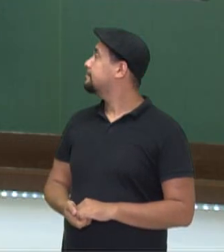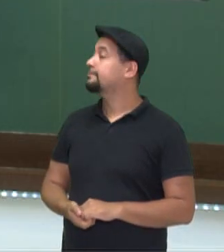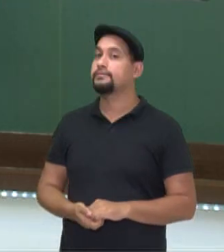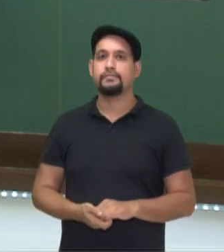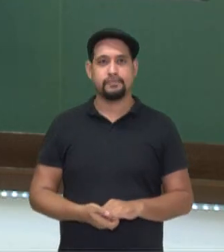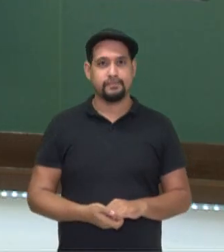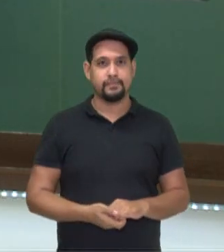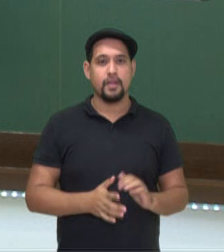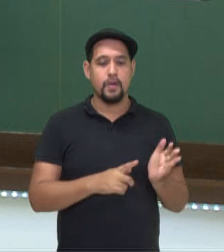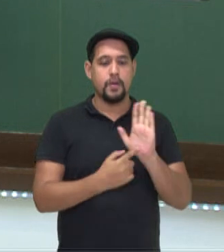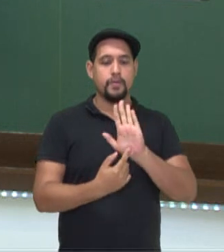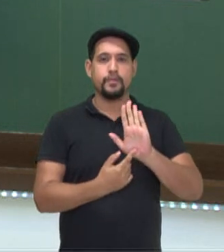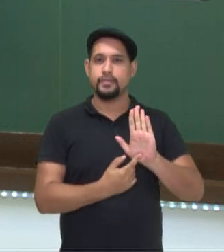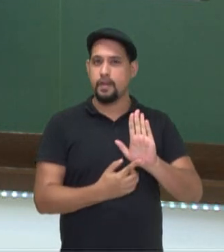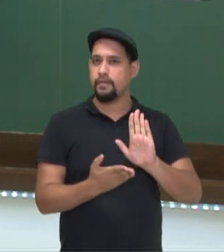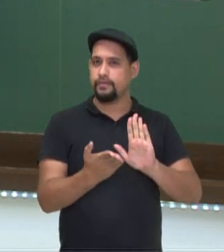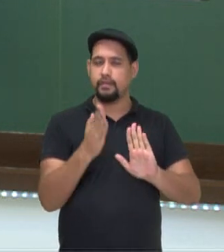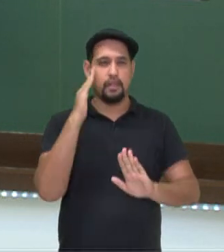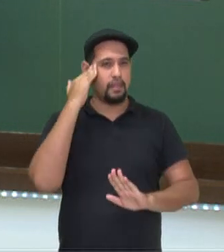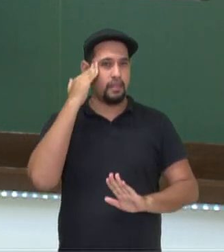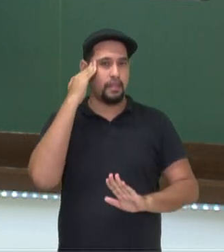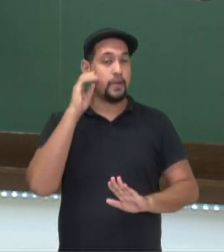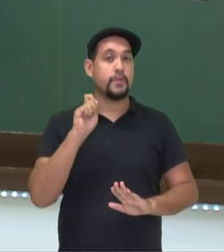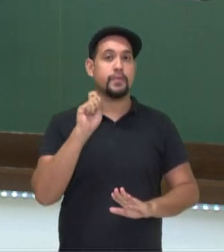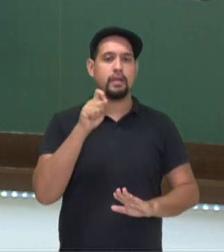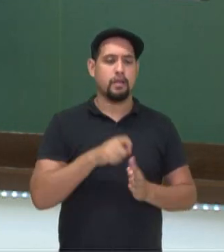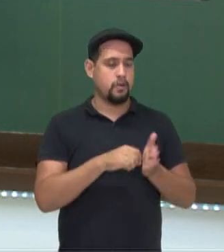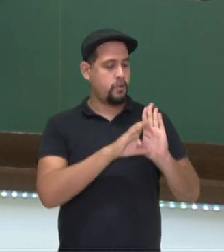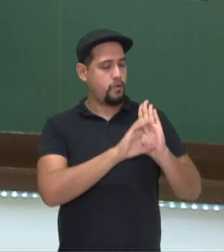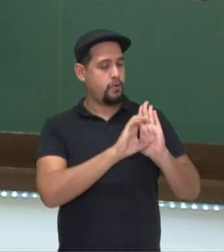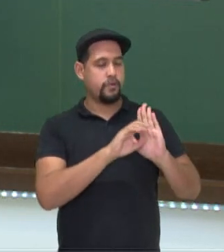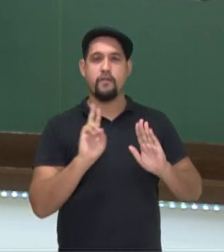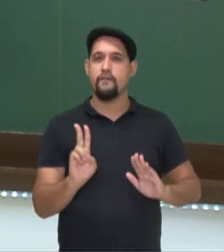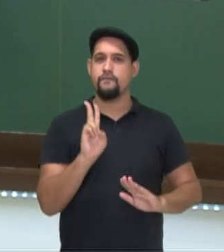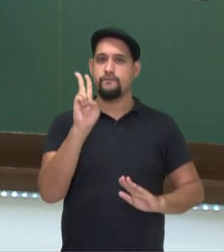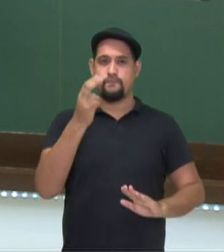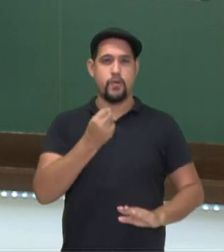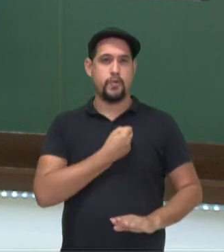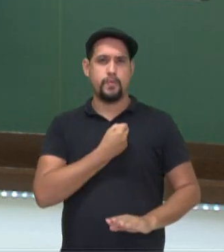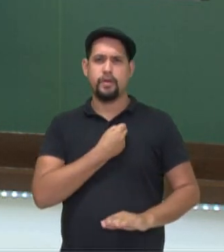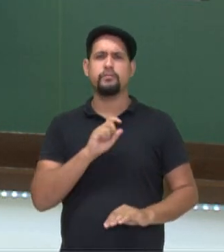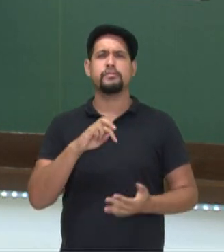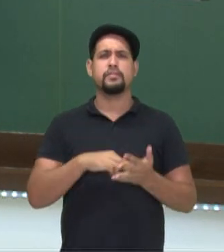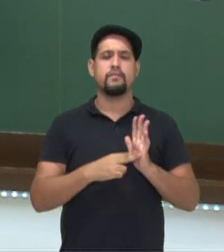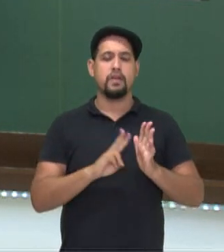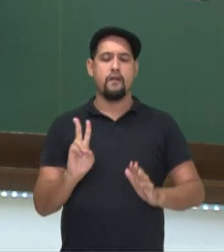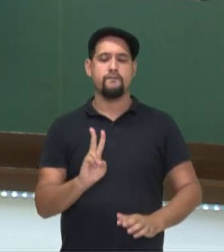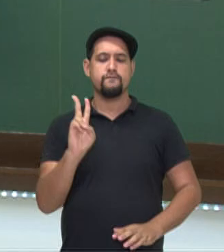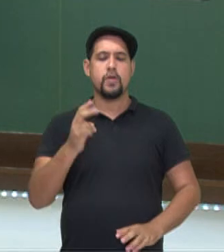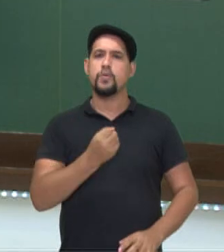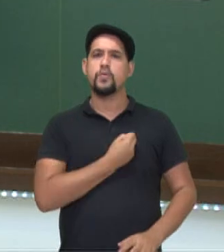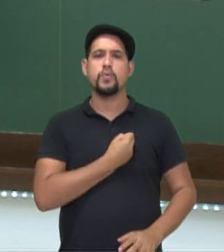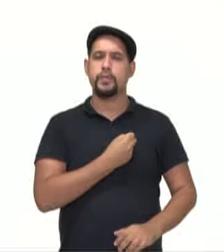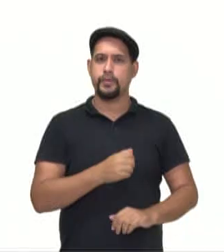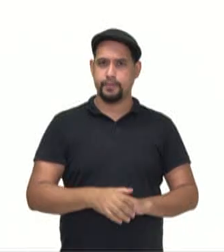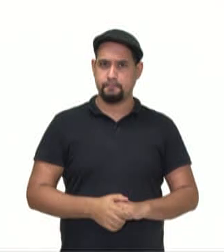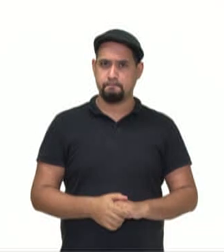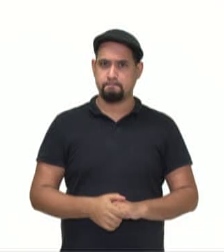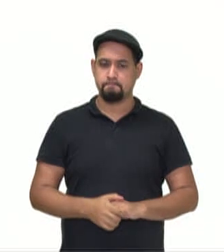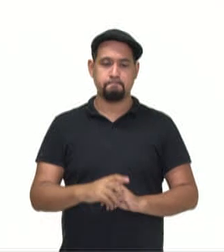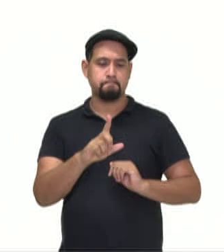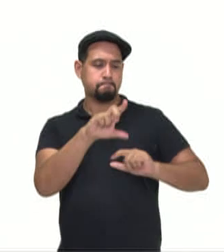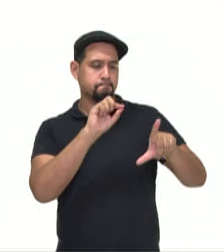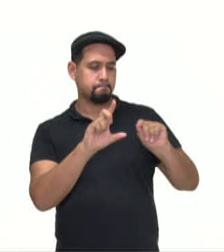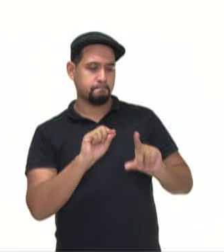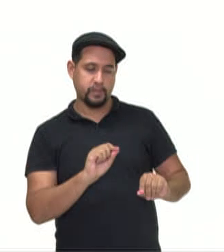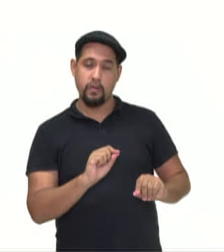Então, eu quero te apresentar, para a gente entender, o conceito de valor numérico. O que é valor numérico? Quando escolhemos um